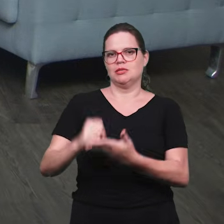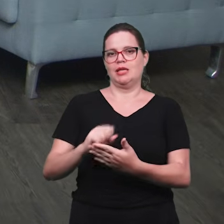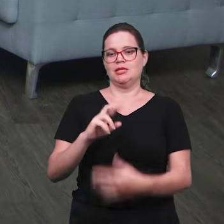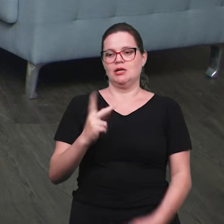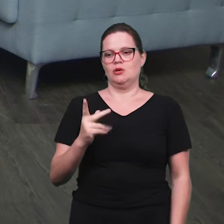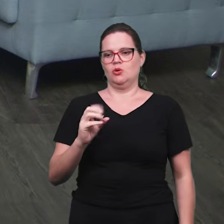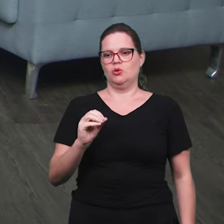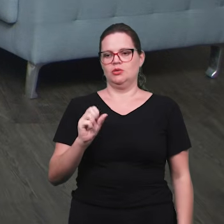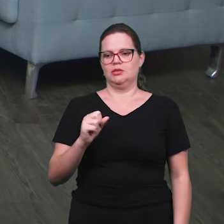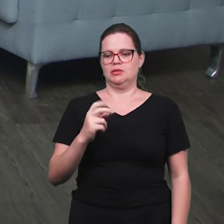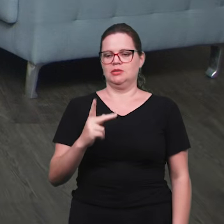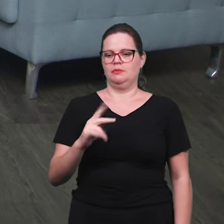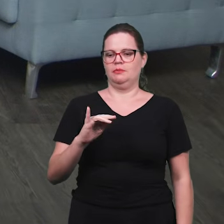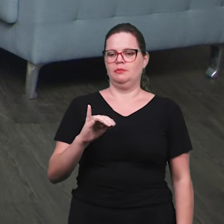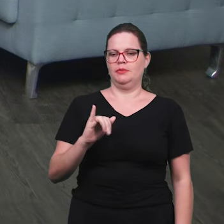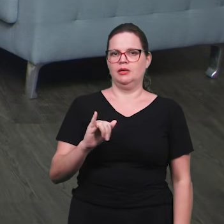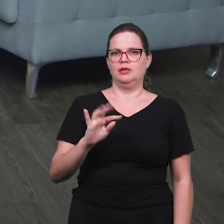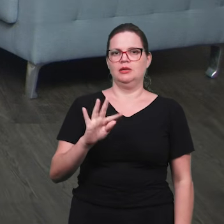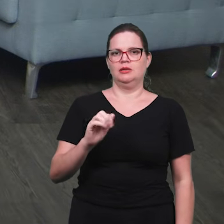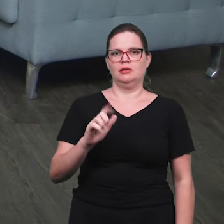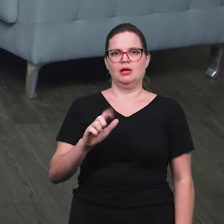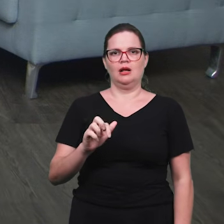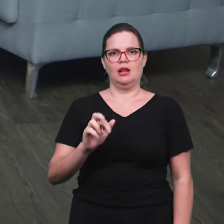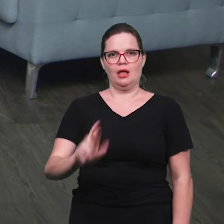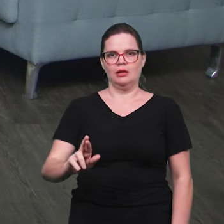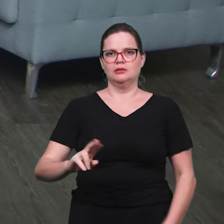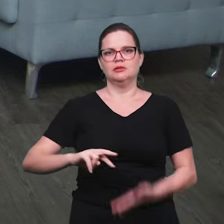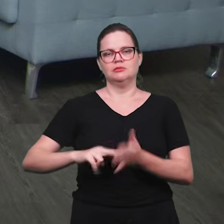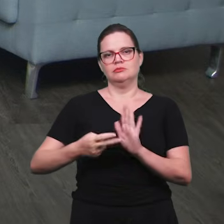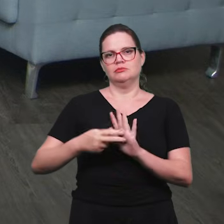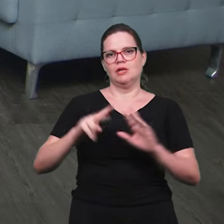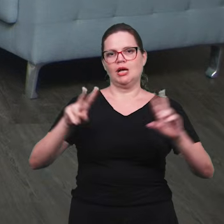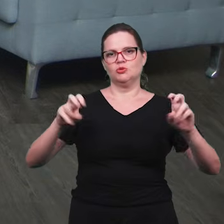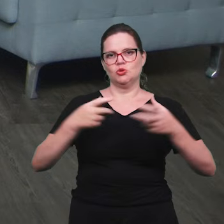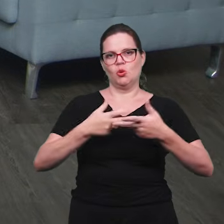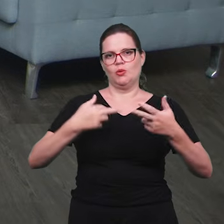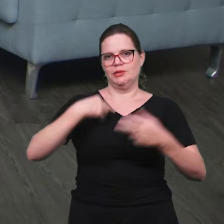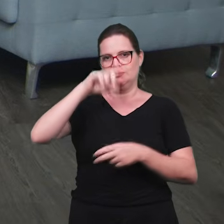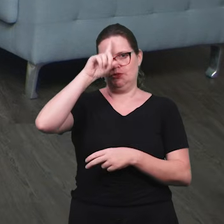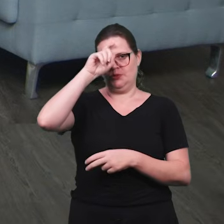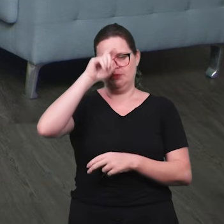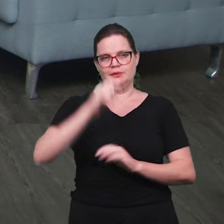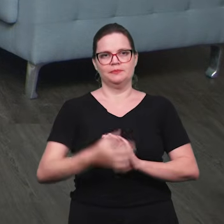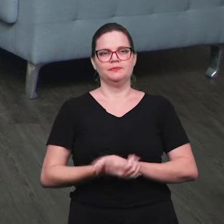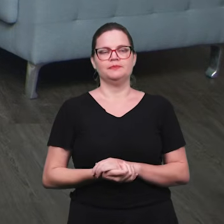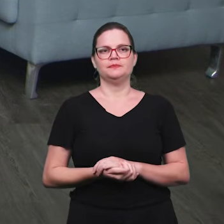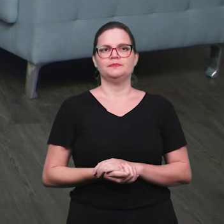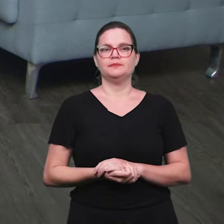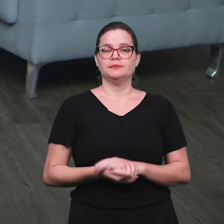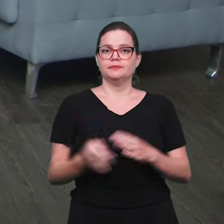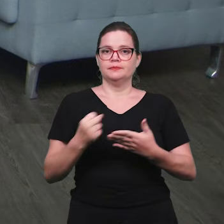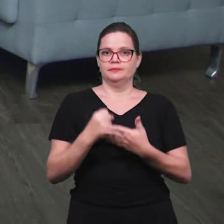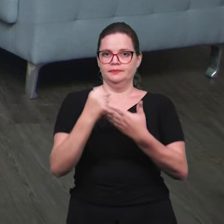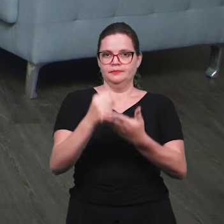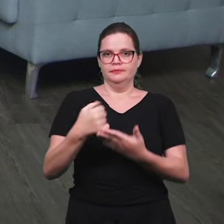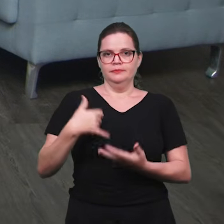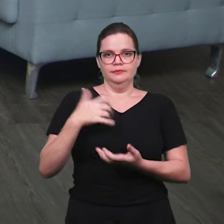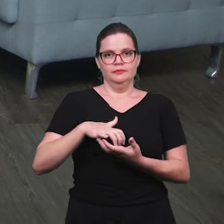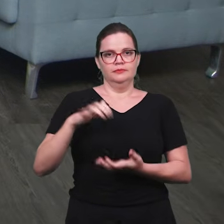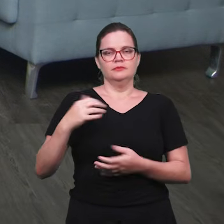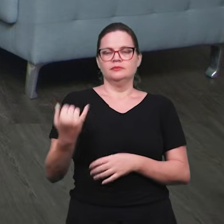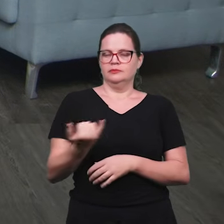assistência, o que um idoso pode encontrar na assistência hospitalar. Então, a assistência ao idoso ela é